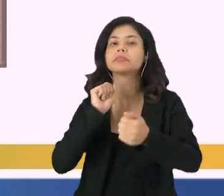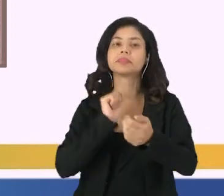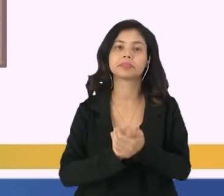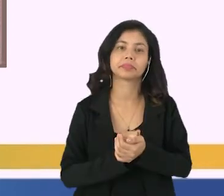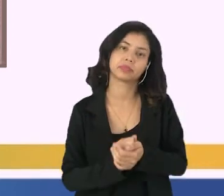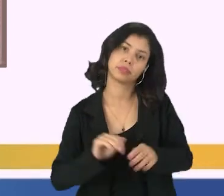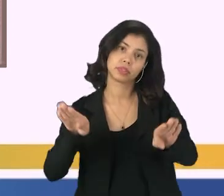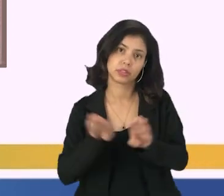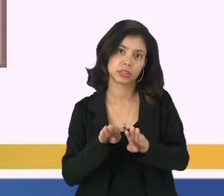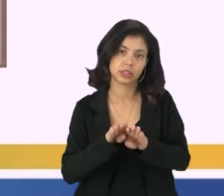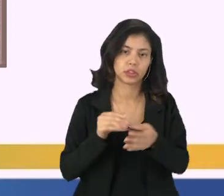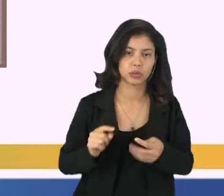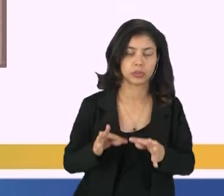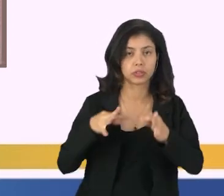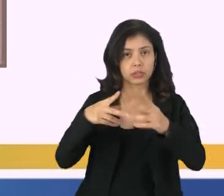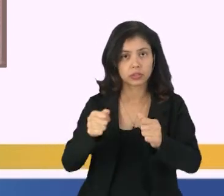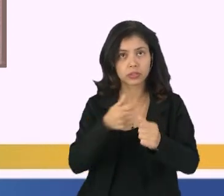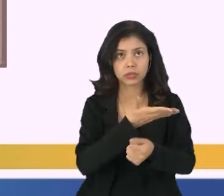onde eles tiveram essa